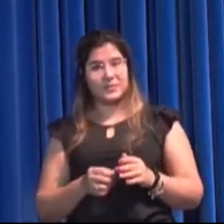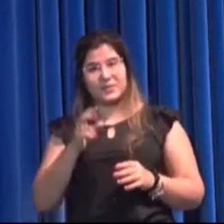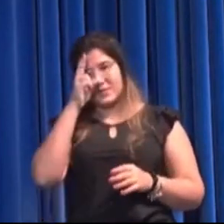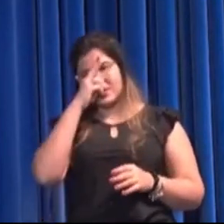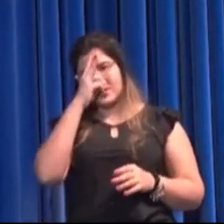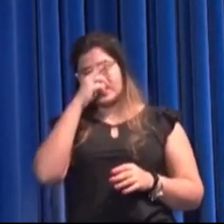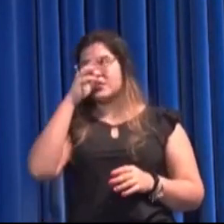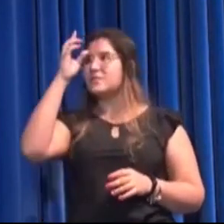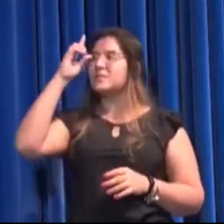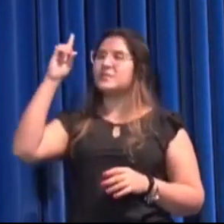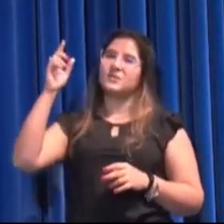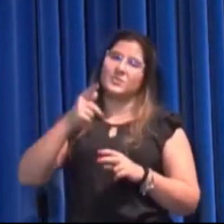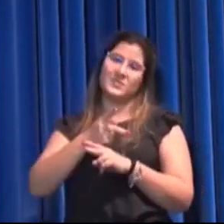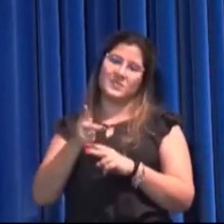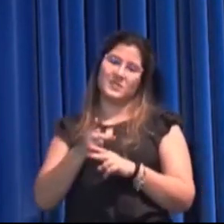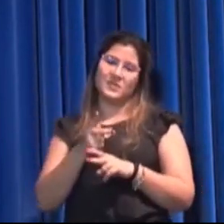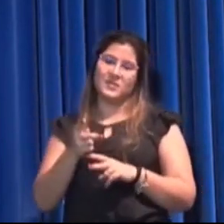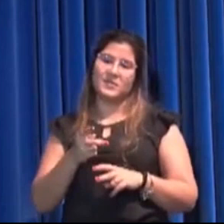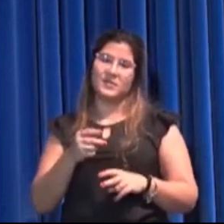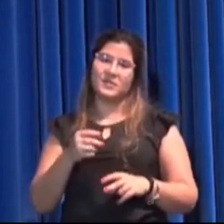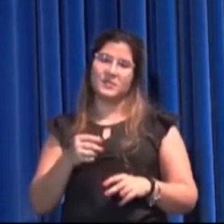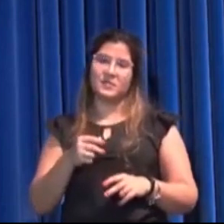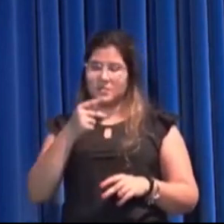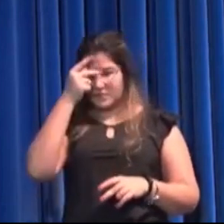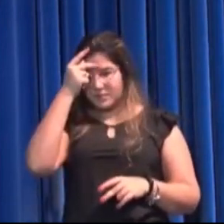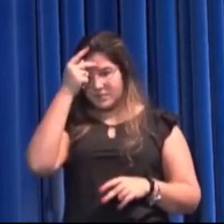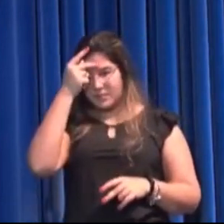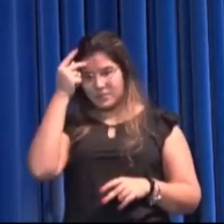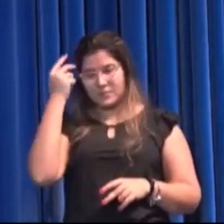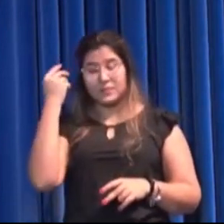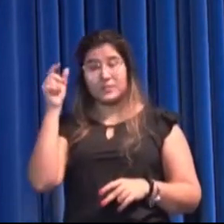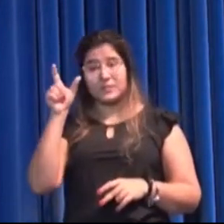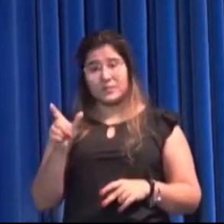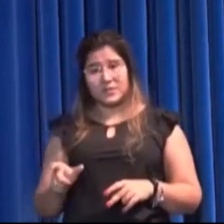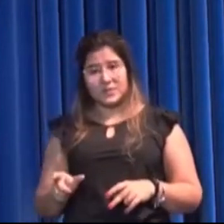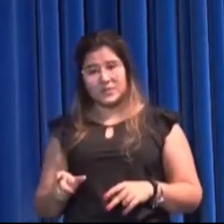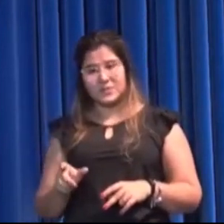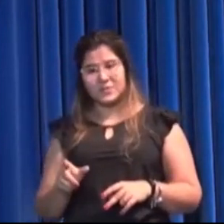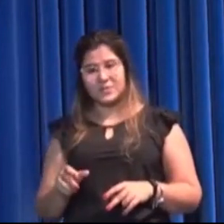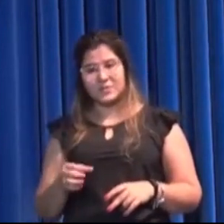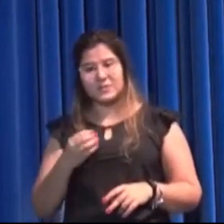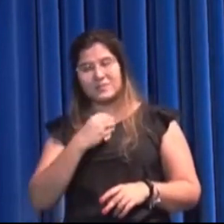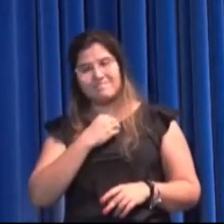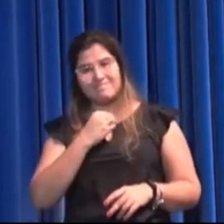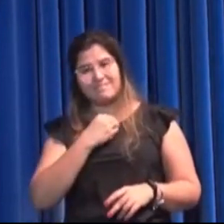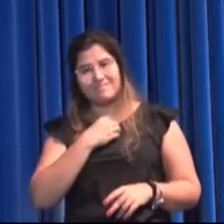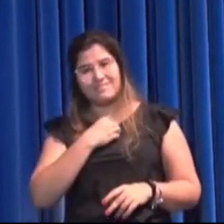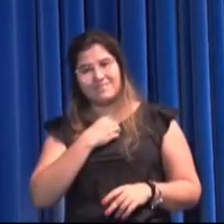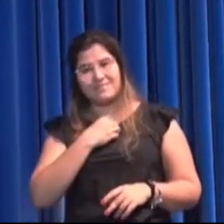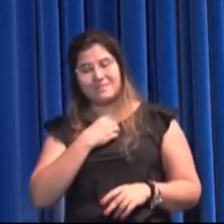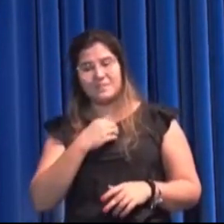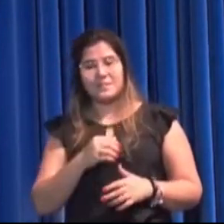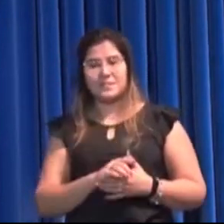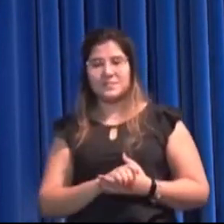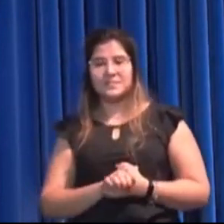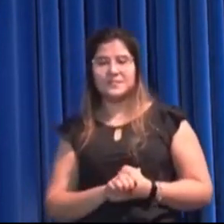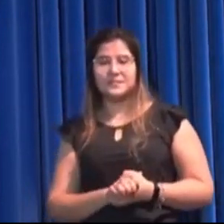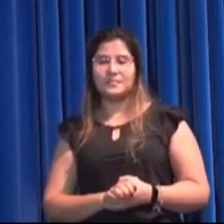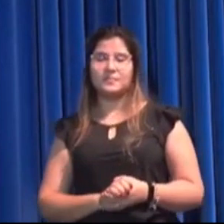homem rebelde. O pecado entrou no mundo e Deus vem com o seu propósito,